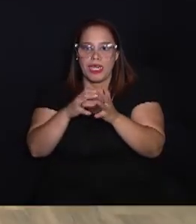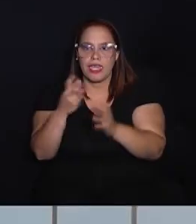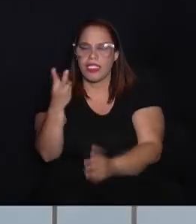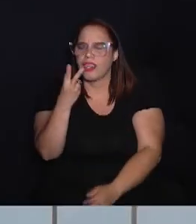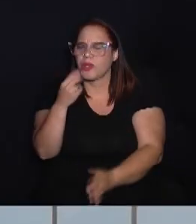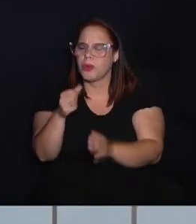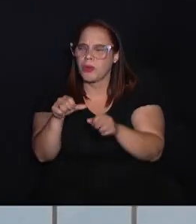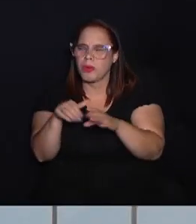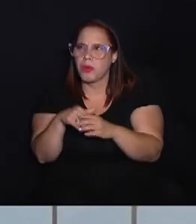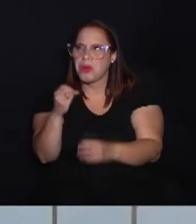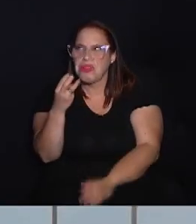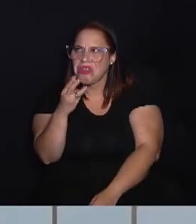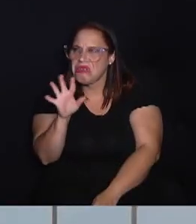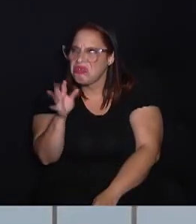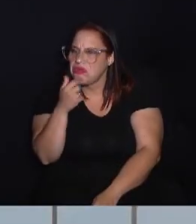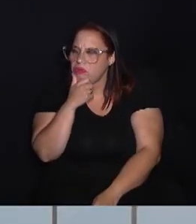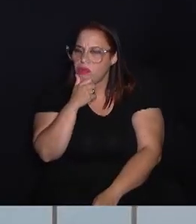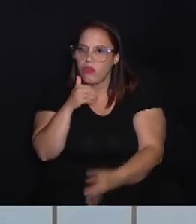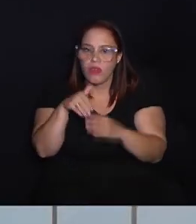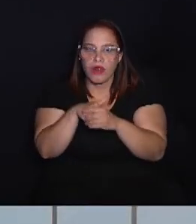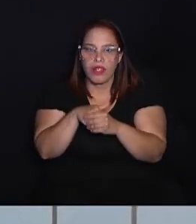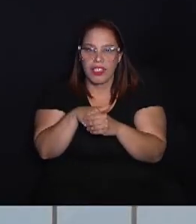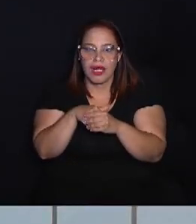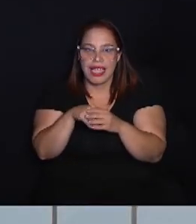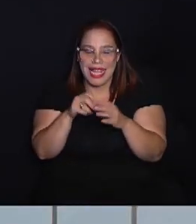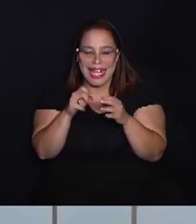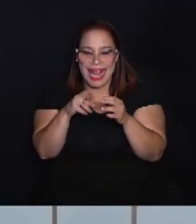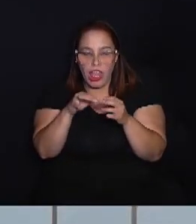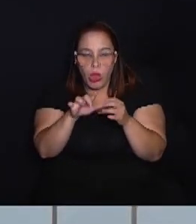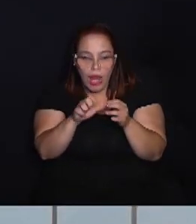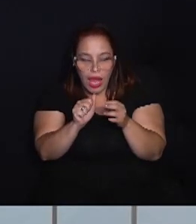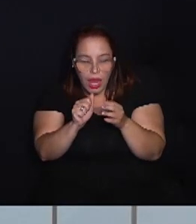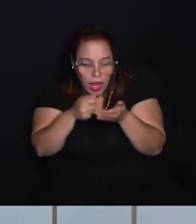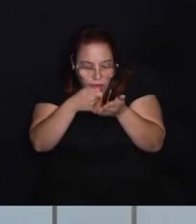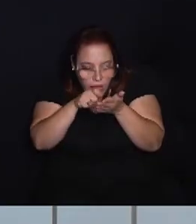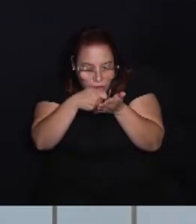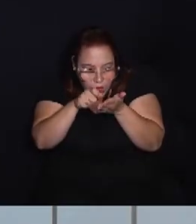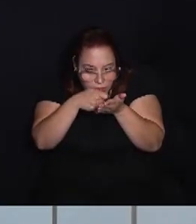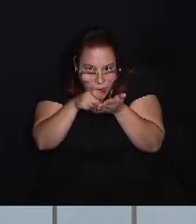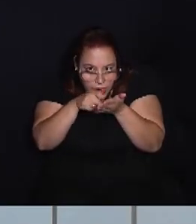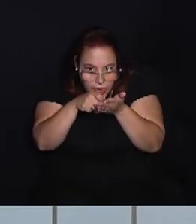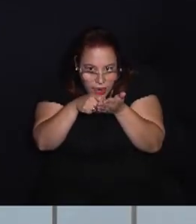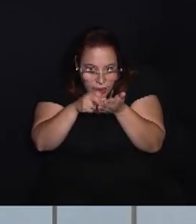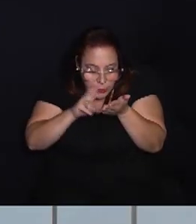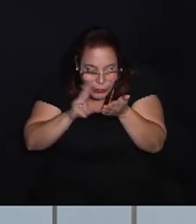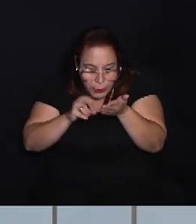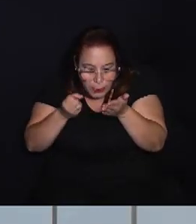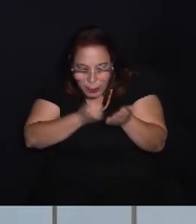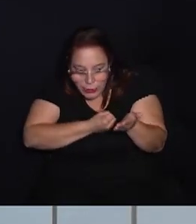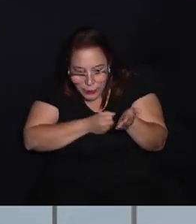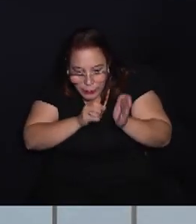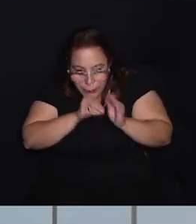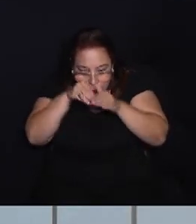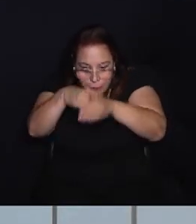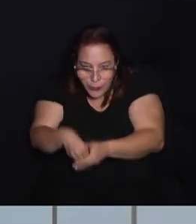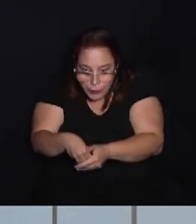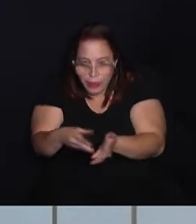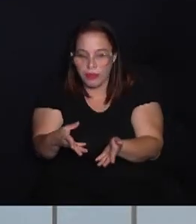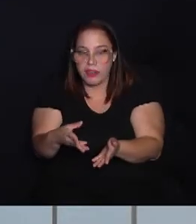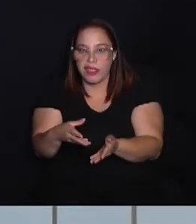do vereador é importante, né, para a cidade, para o governo do município. Então, com essa bagagem e